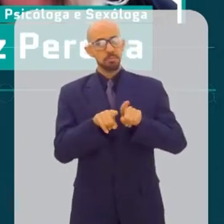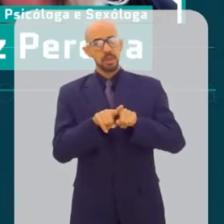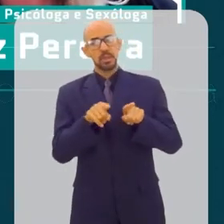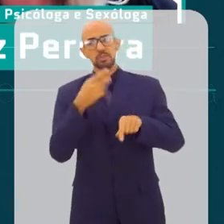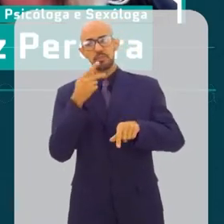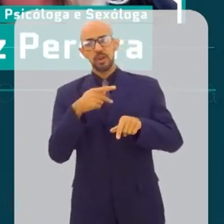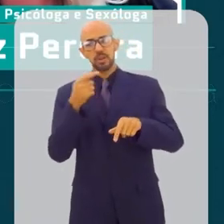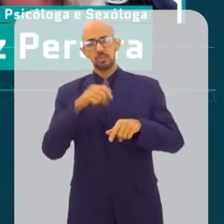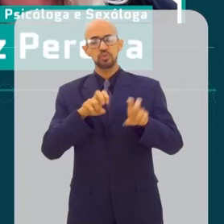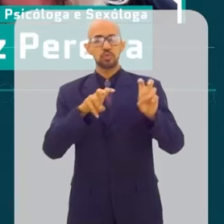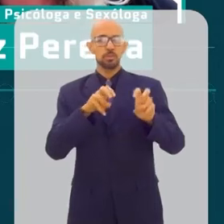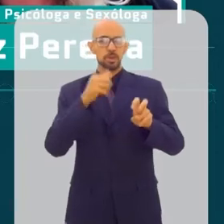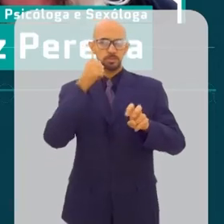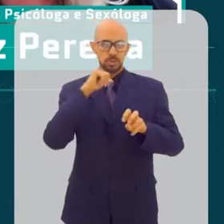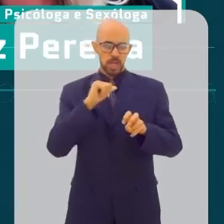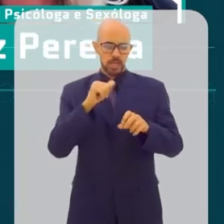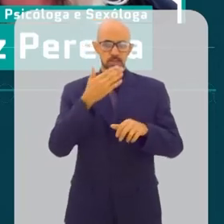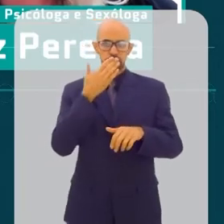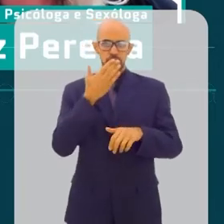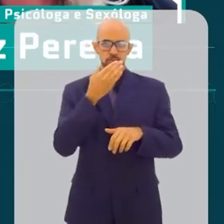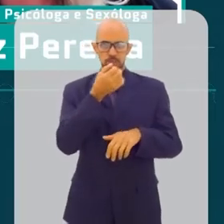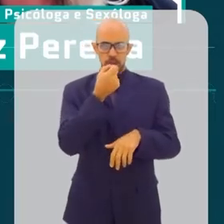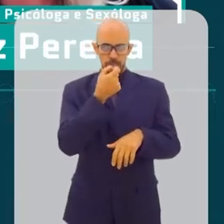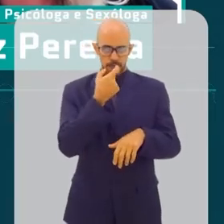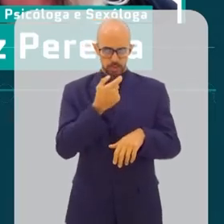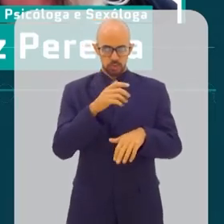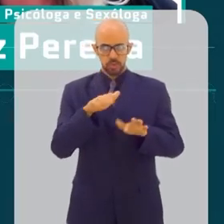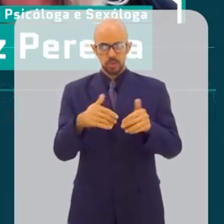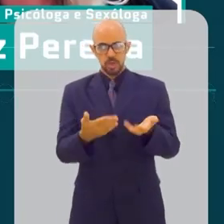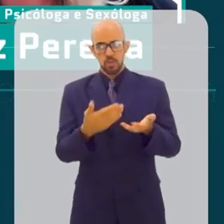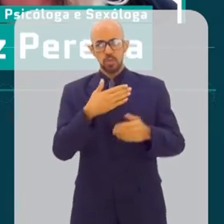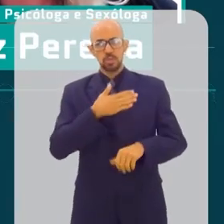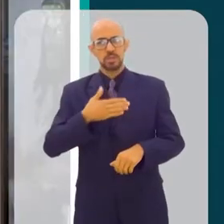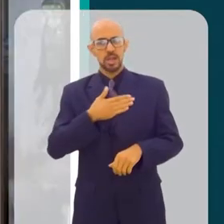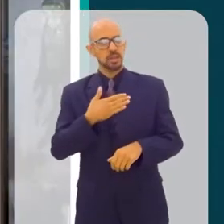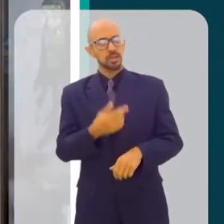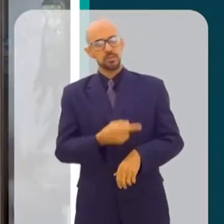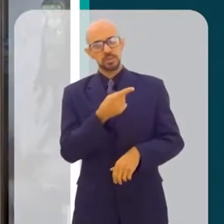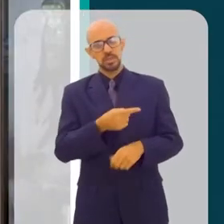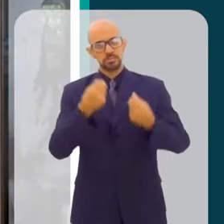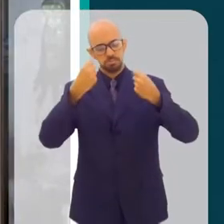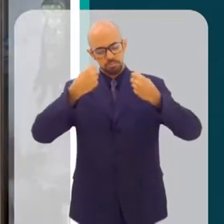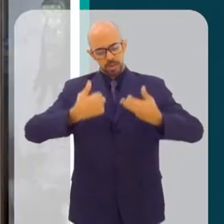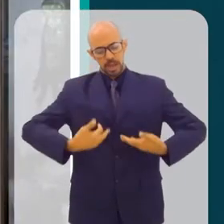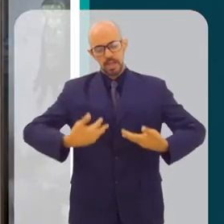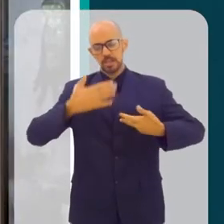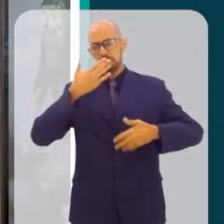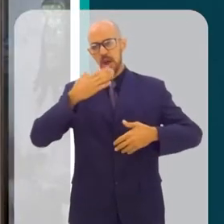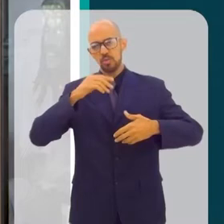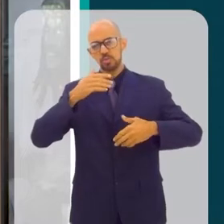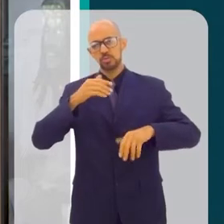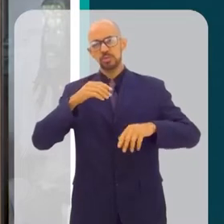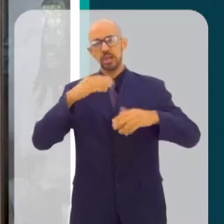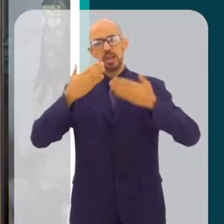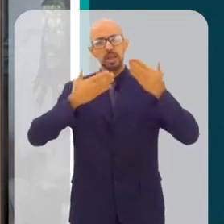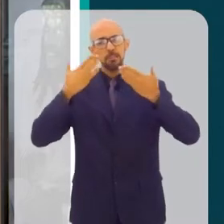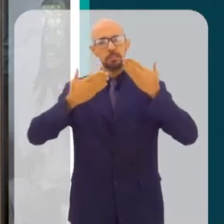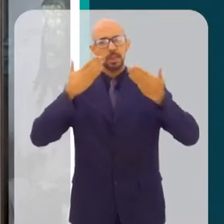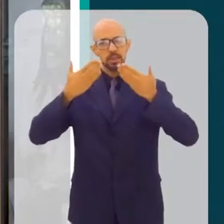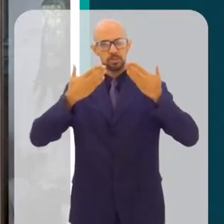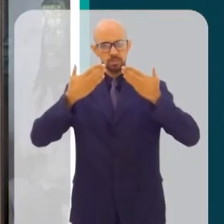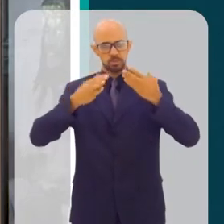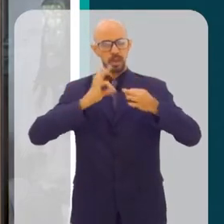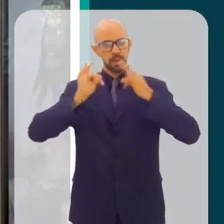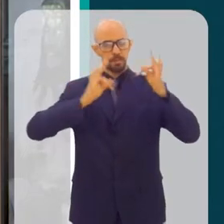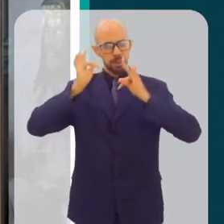e a gente estava falando na questão das mulheres, né, que tipo de medicamento. Então, assim, queria que você falasse para a gente que tipo de terapias hoje